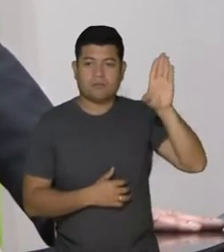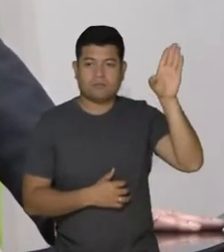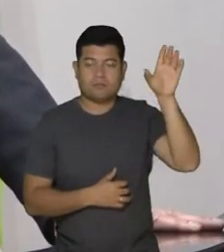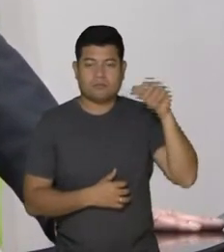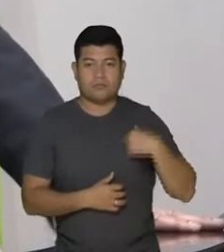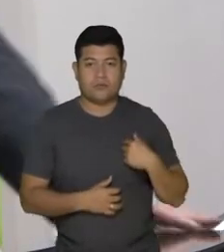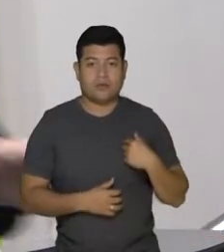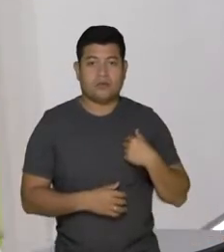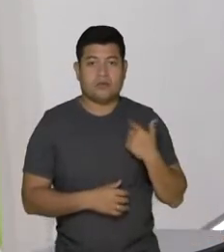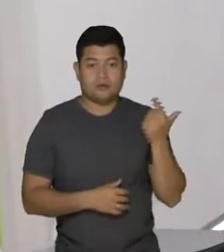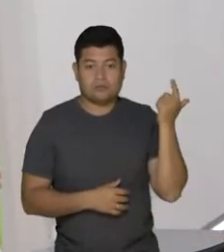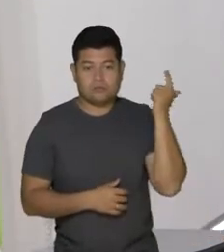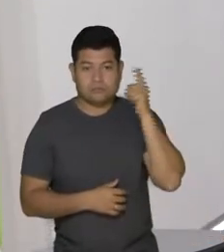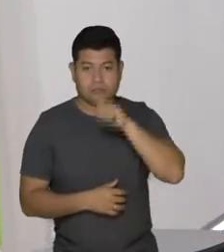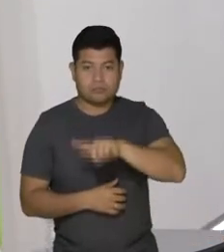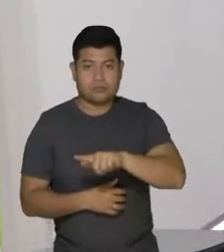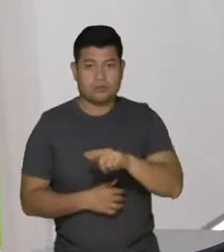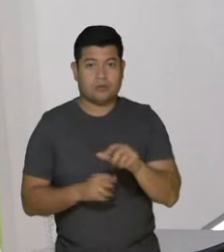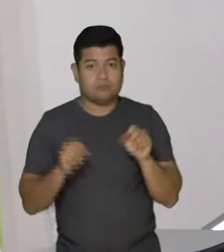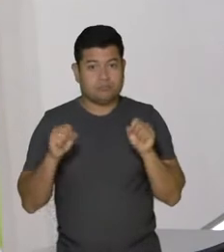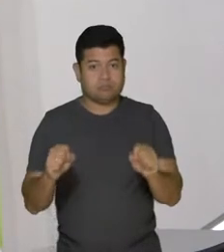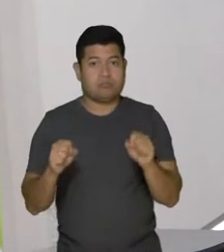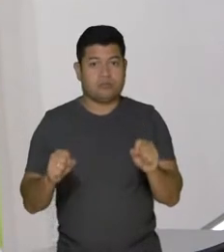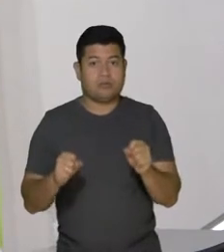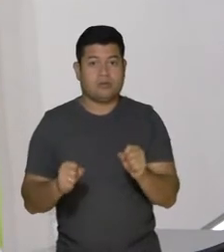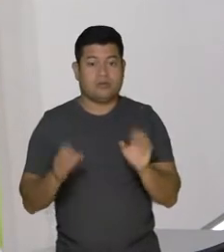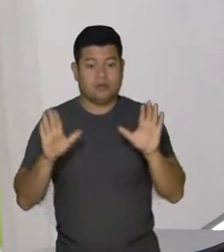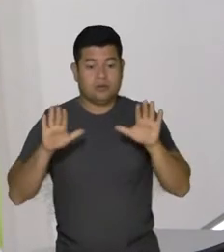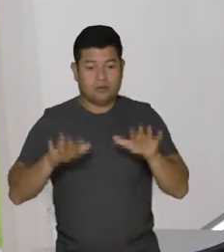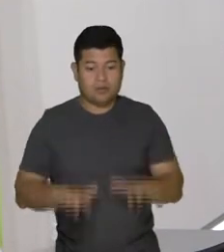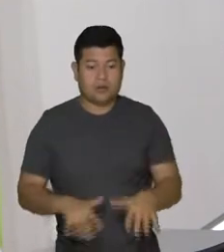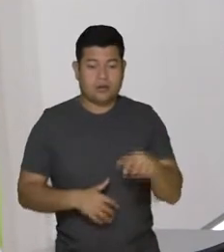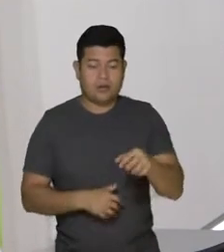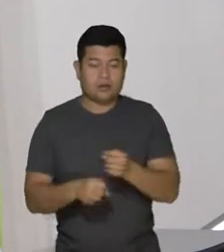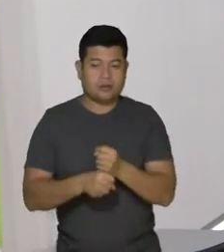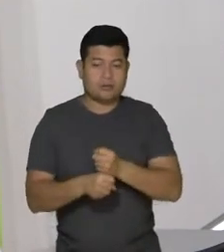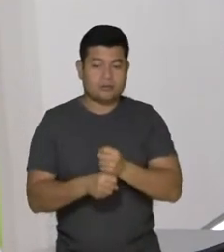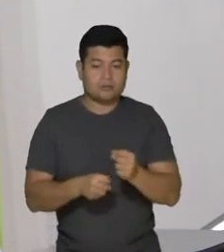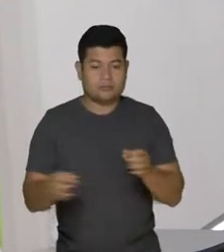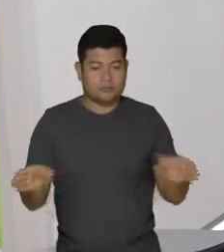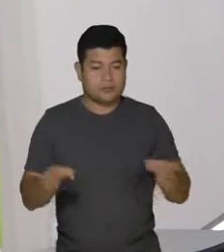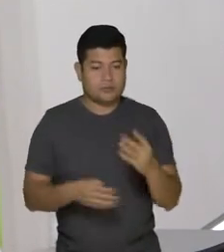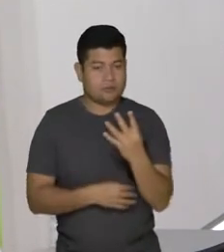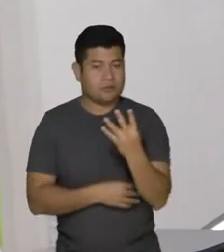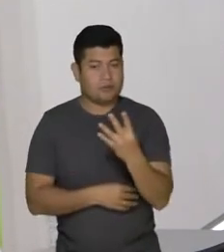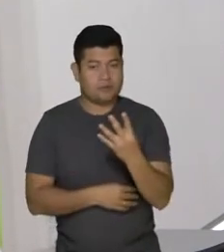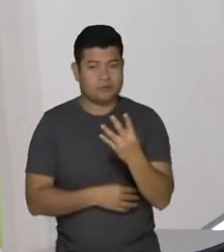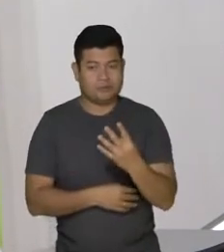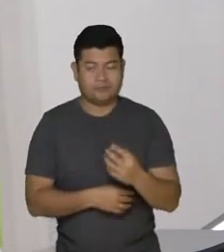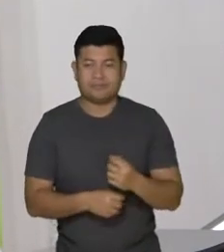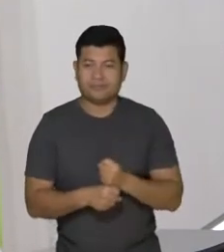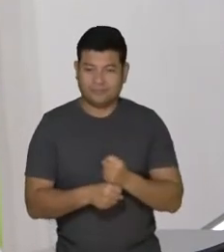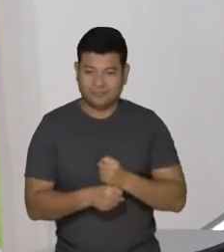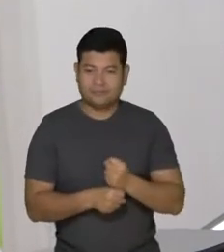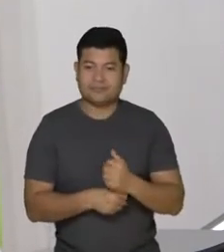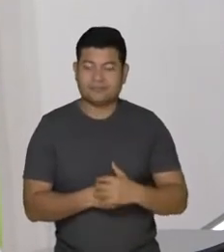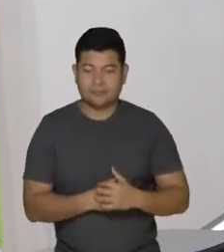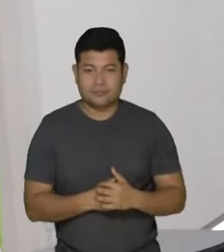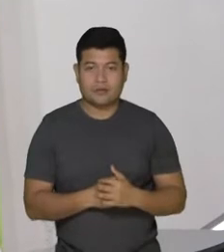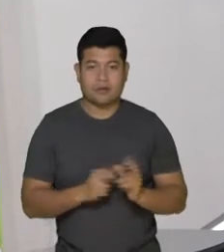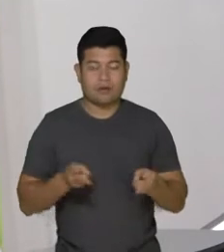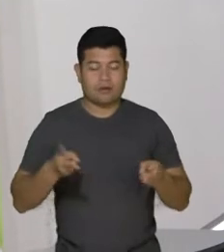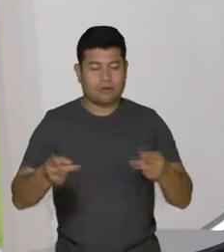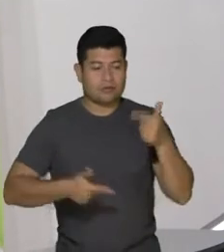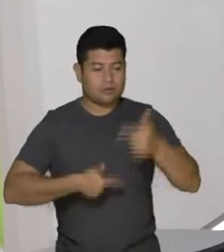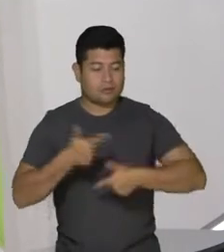resultou na possibilidade de permanecer aqui nessa casa por mais quatro anos continuando o trabalho